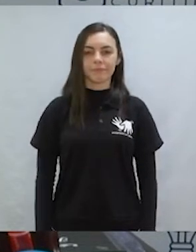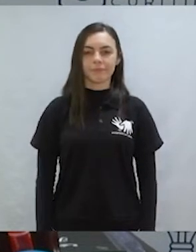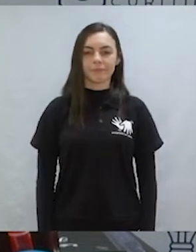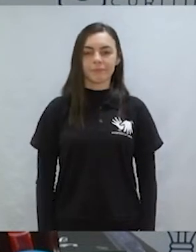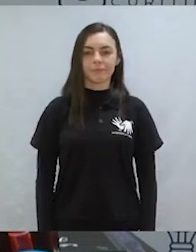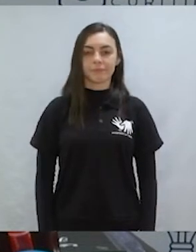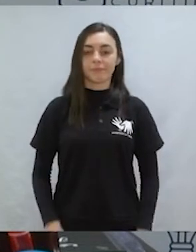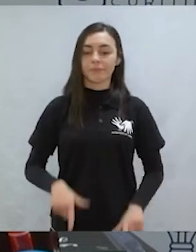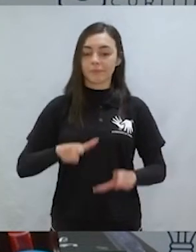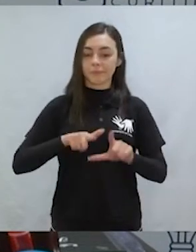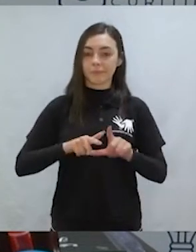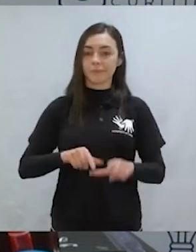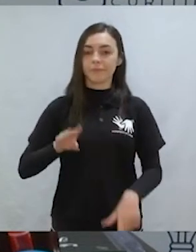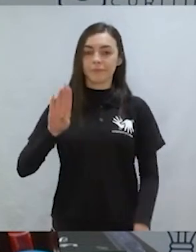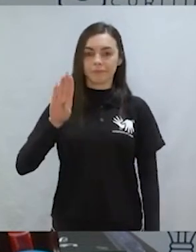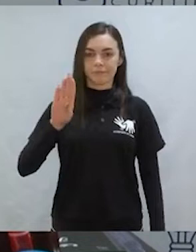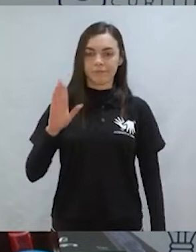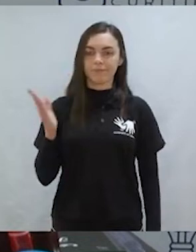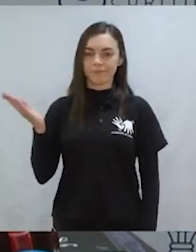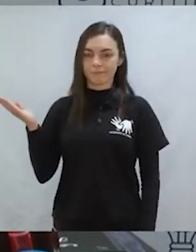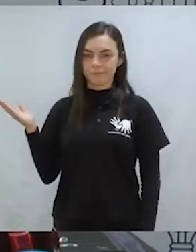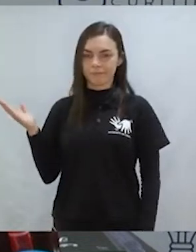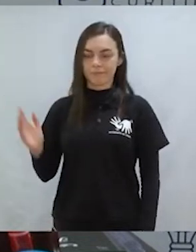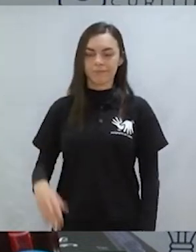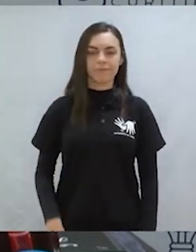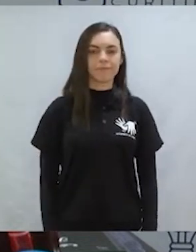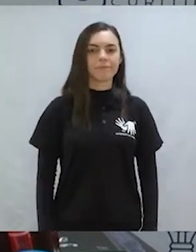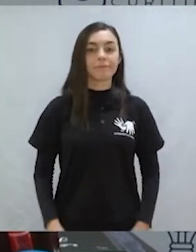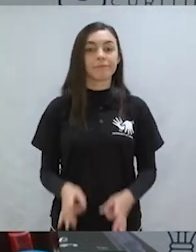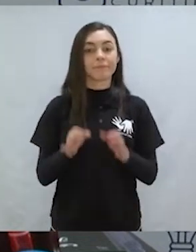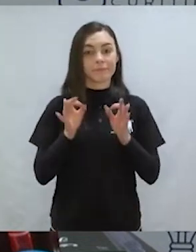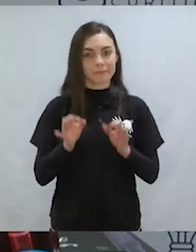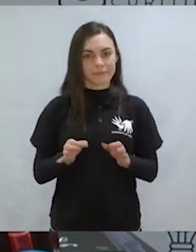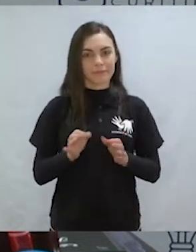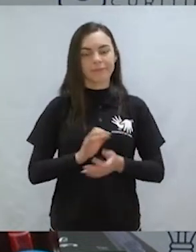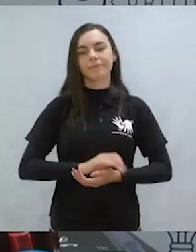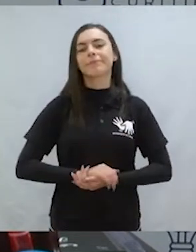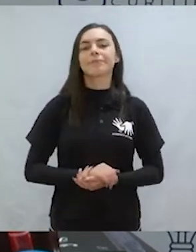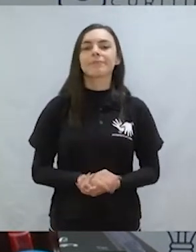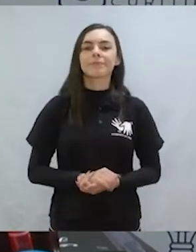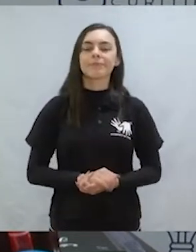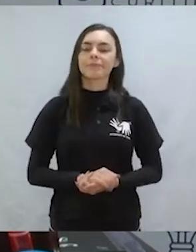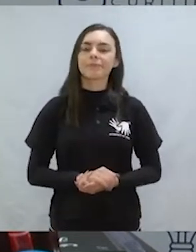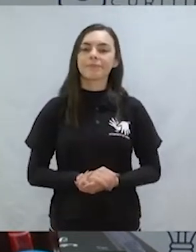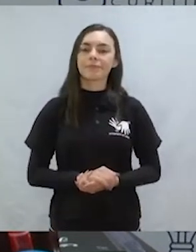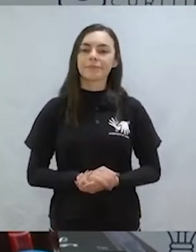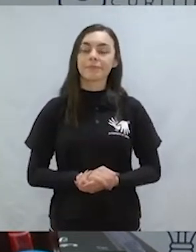completa. Ficou a letra B, certo?